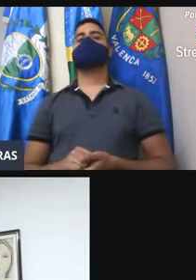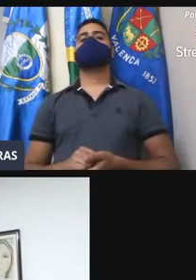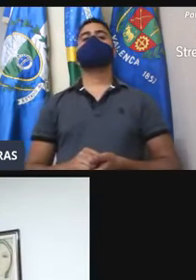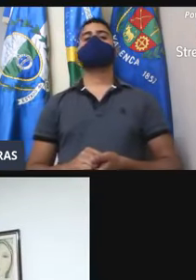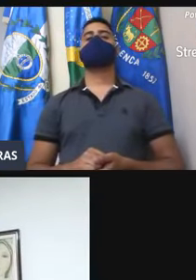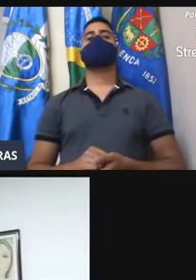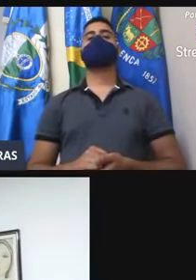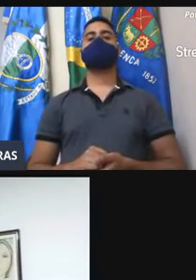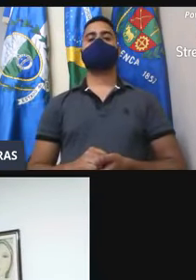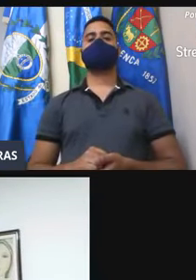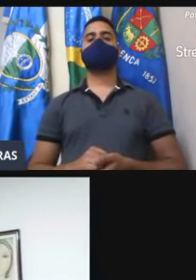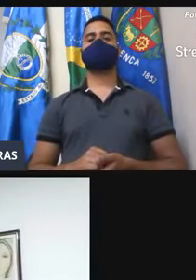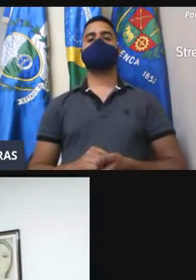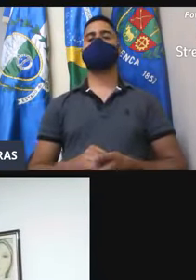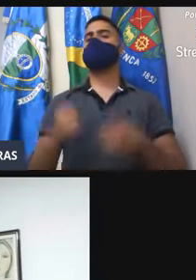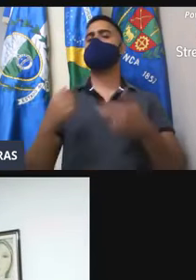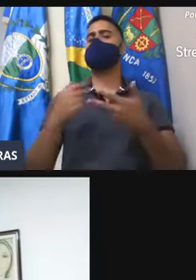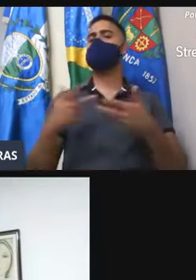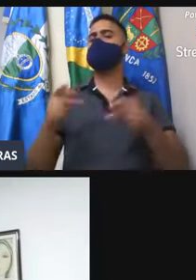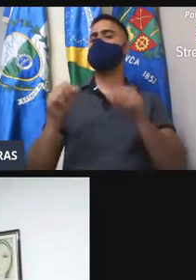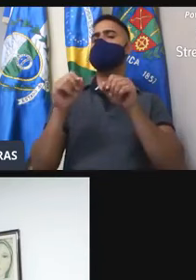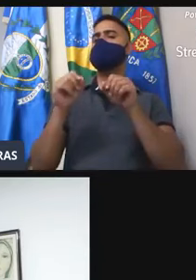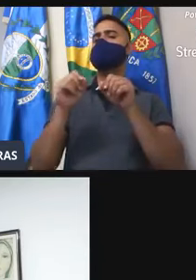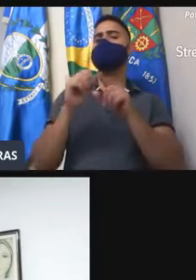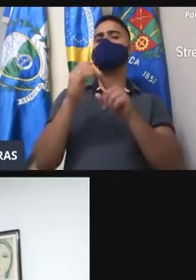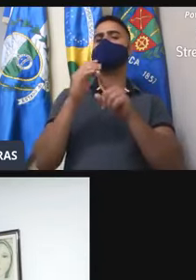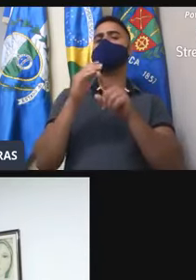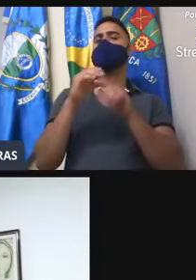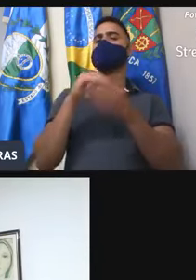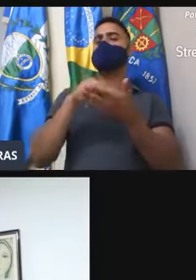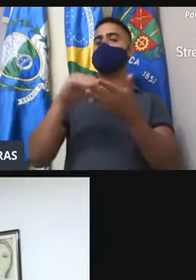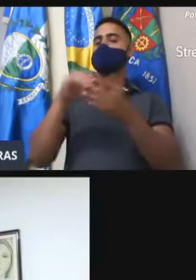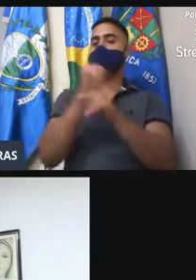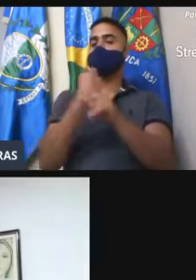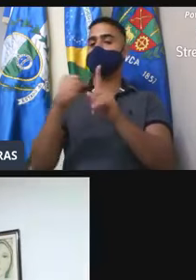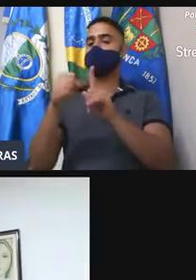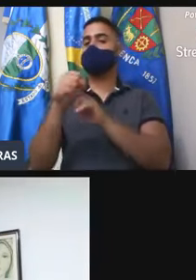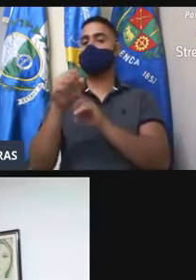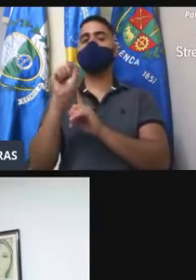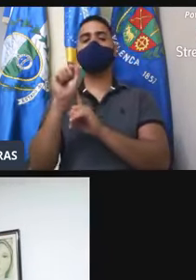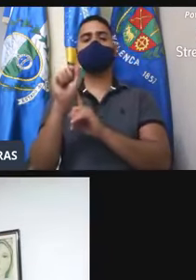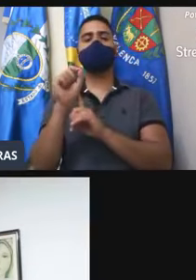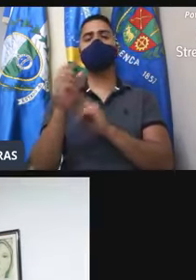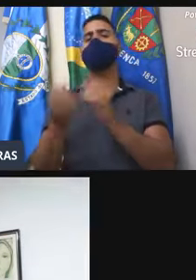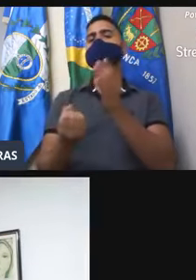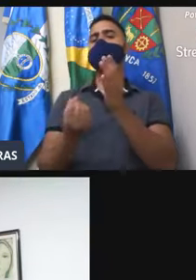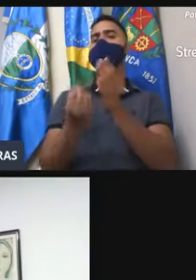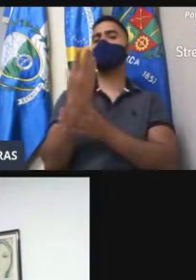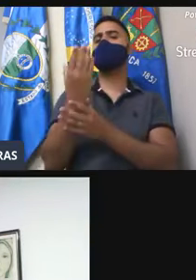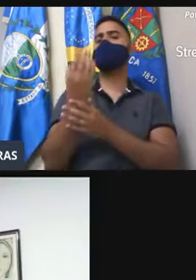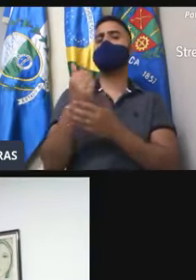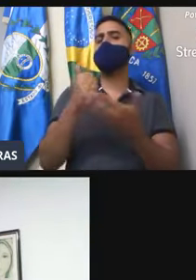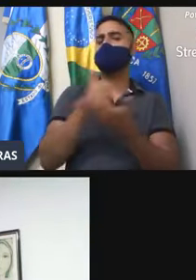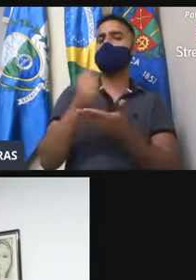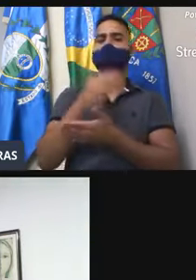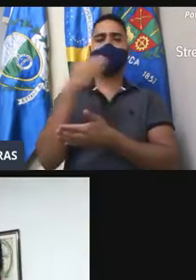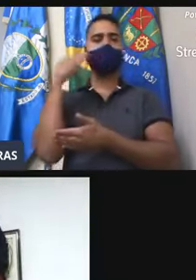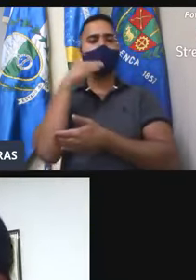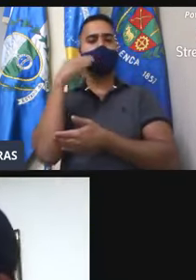Então, as ações da Secretaria Municipal de Assistência Social até o presente momento foi a criação da base